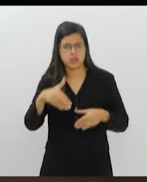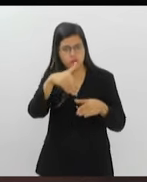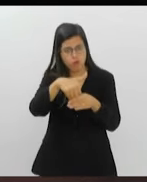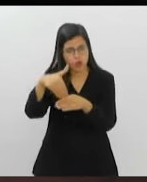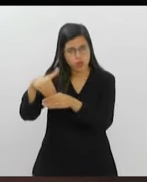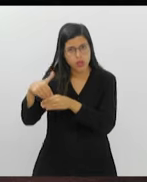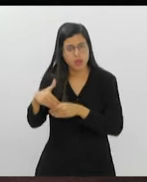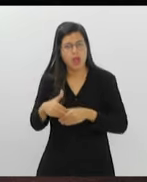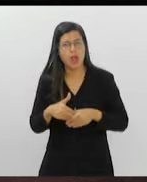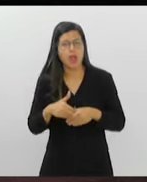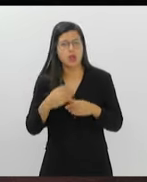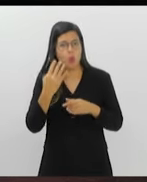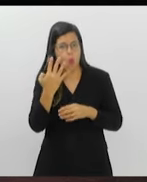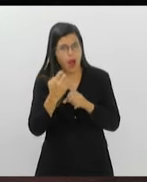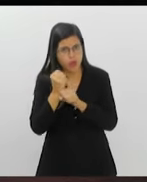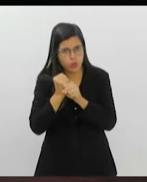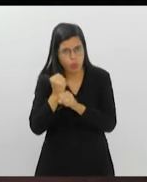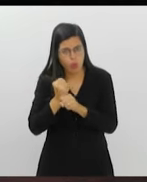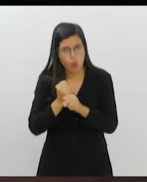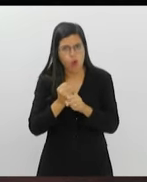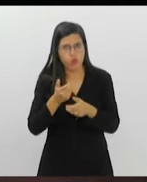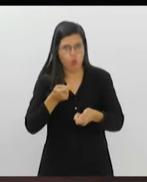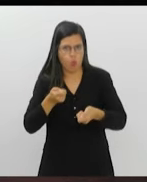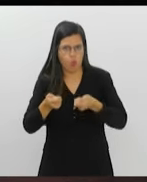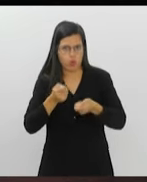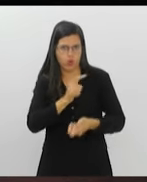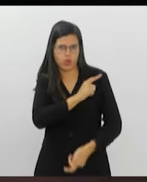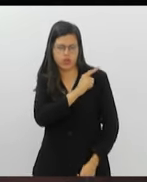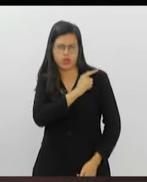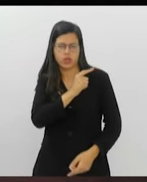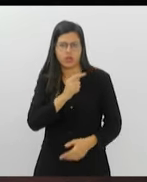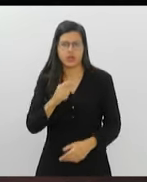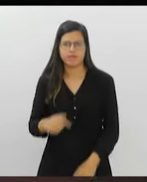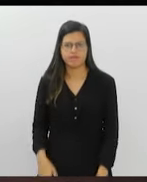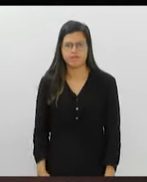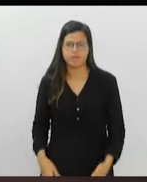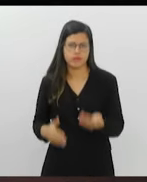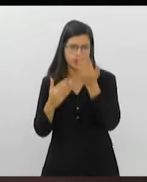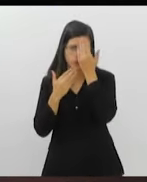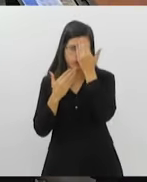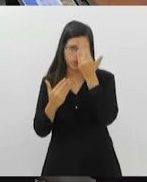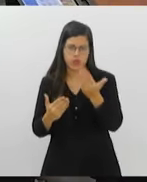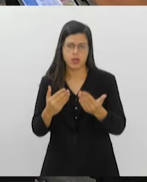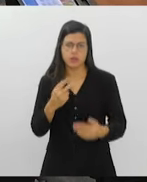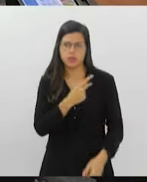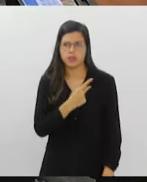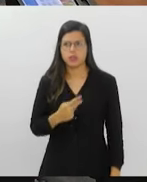por 4 anos as nossas cidades do Estado do Rio. Muito obrigado, senhora presidente.